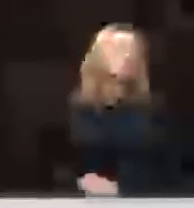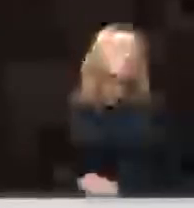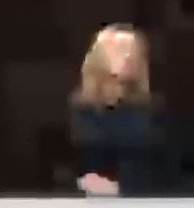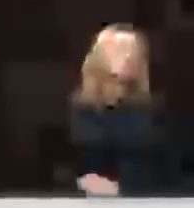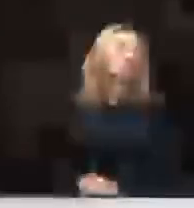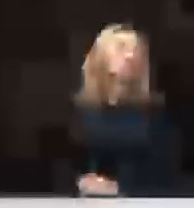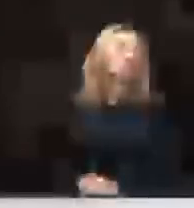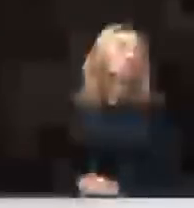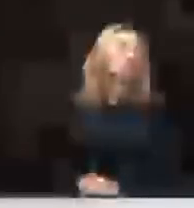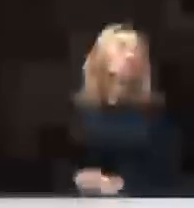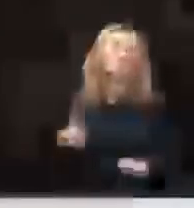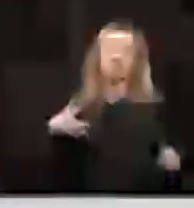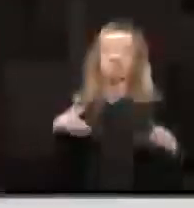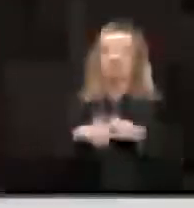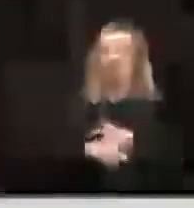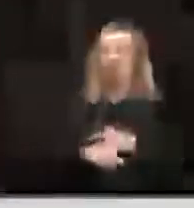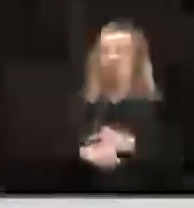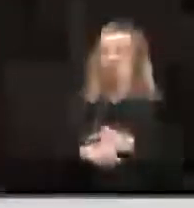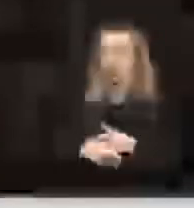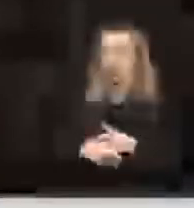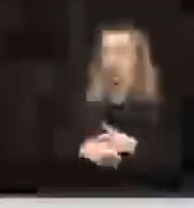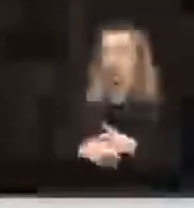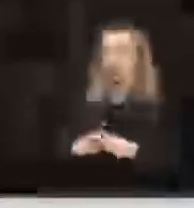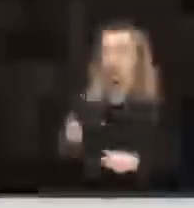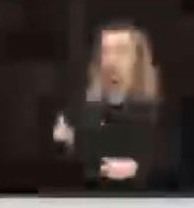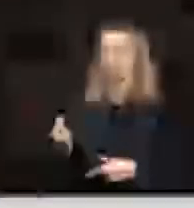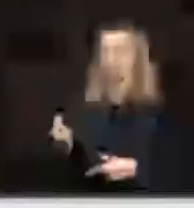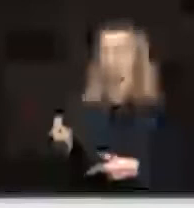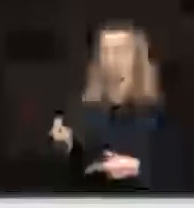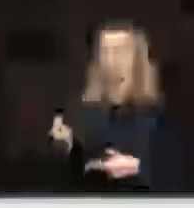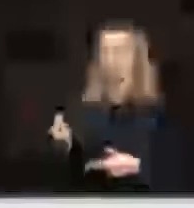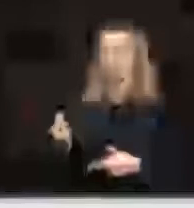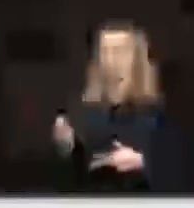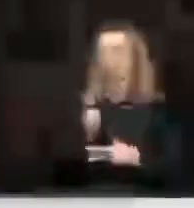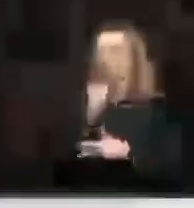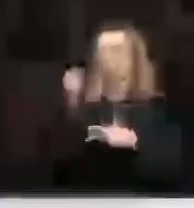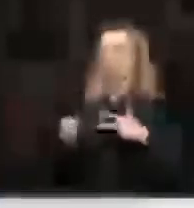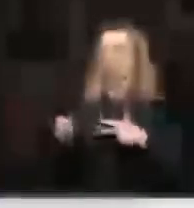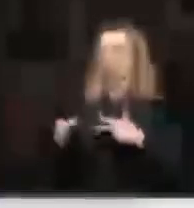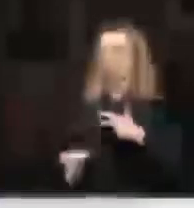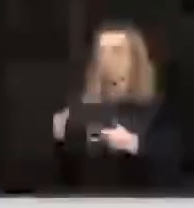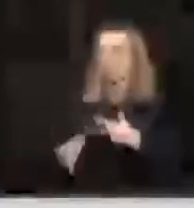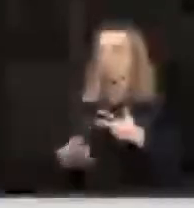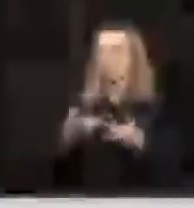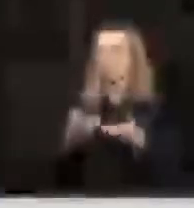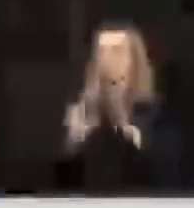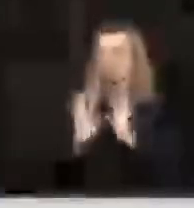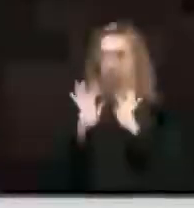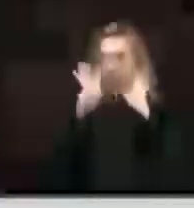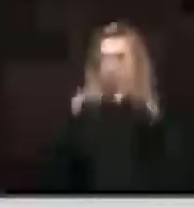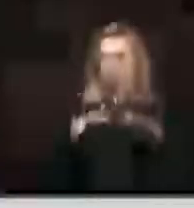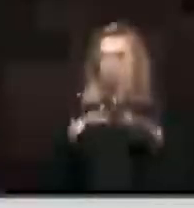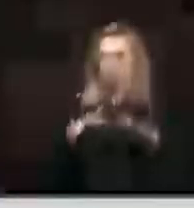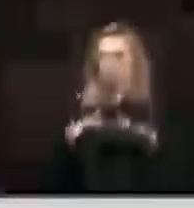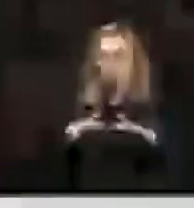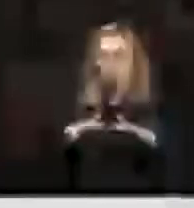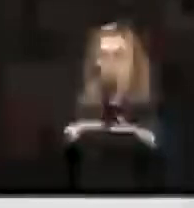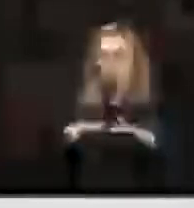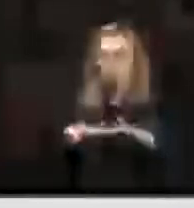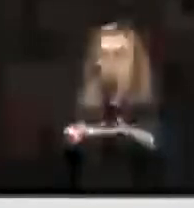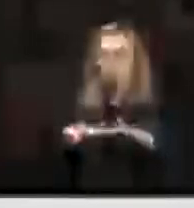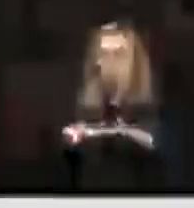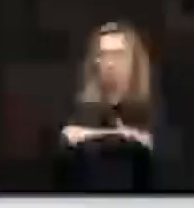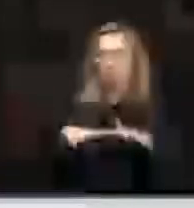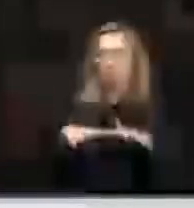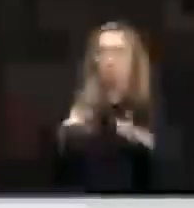ao orçamento do Poder Judiciário. O que eu quero é chamar a atenção da existência